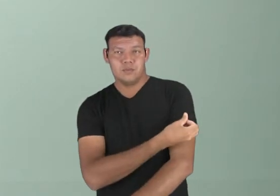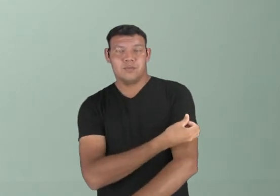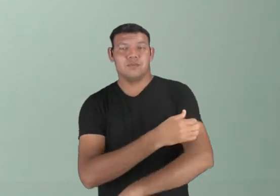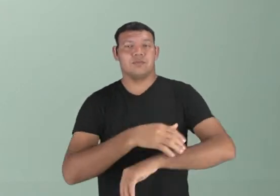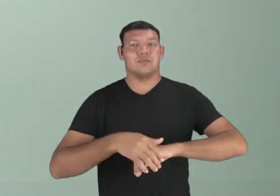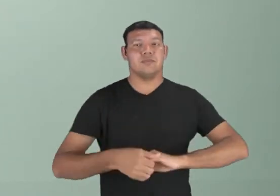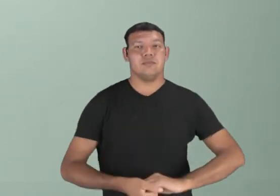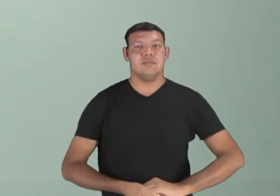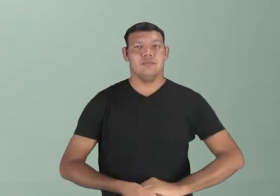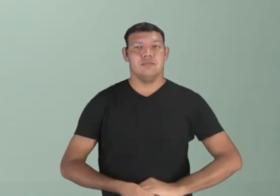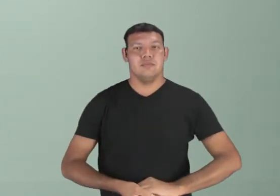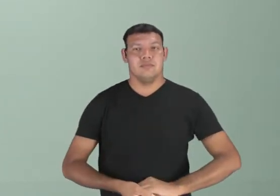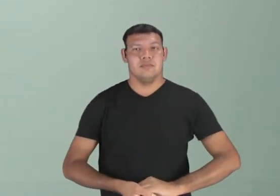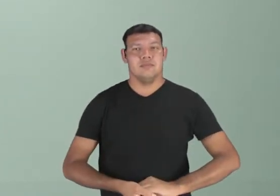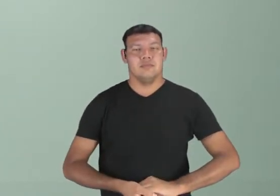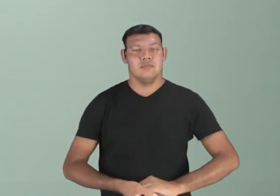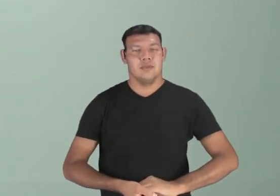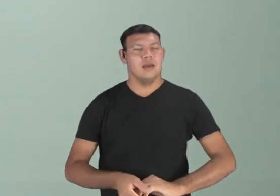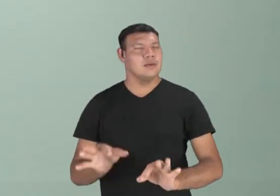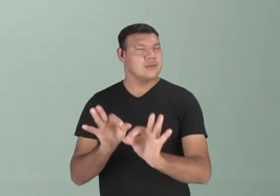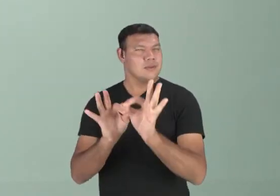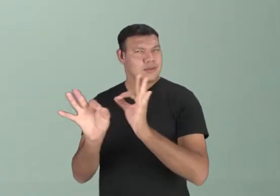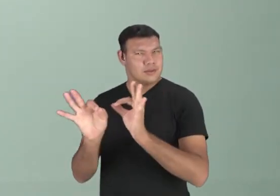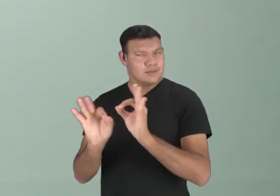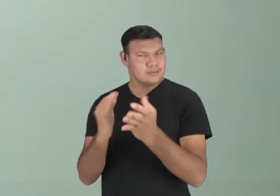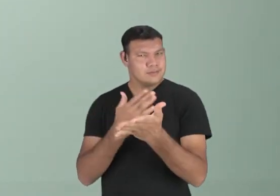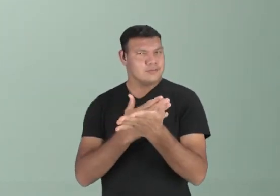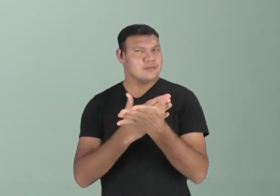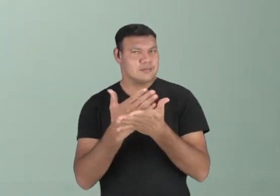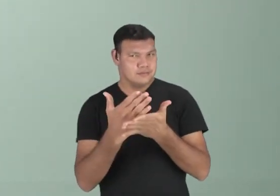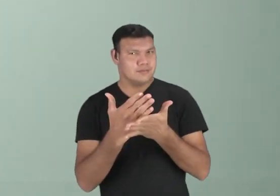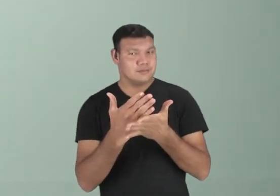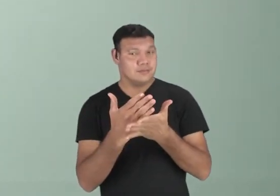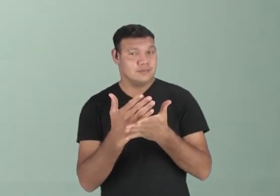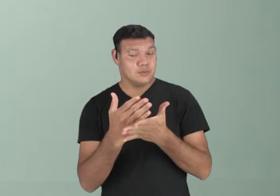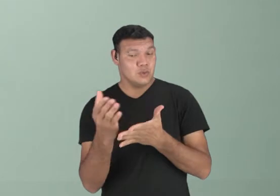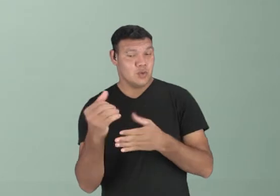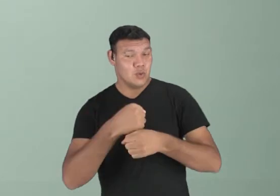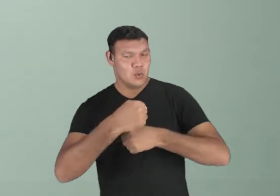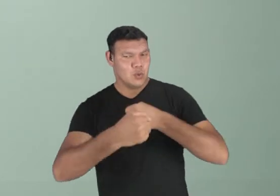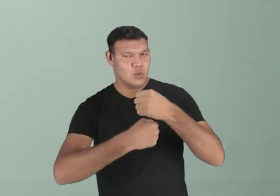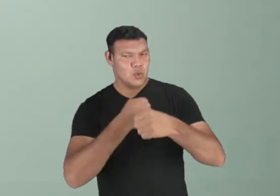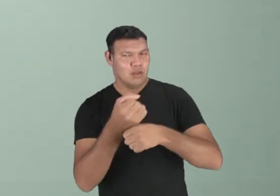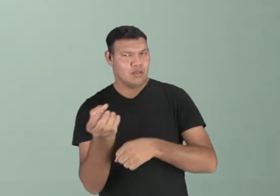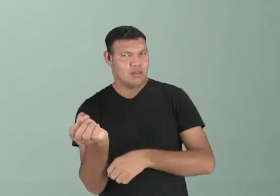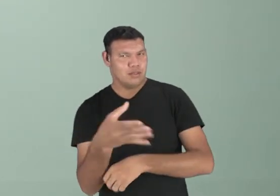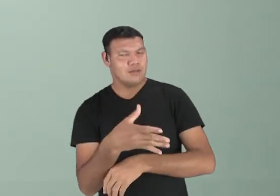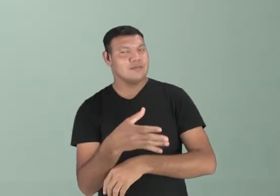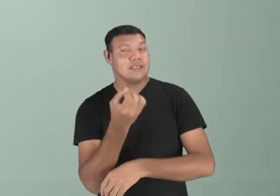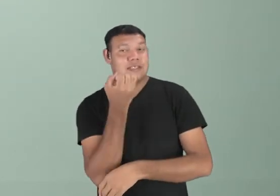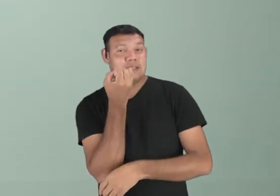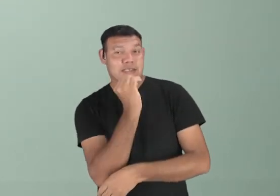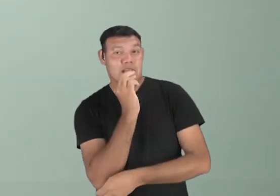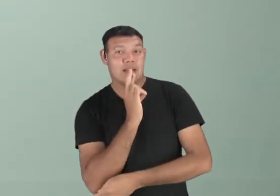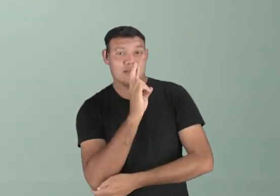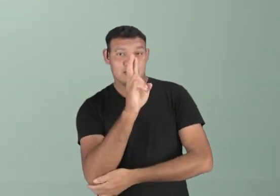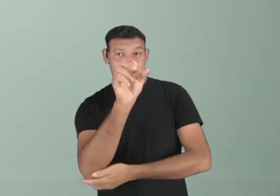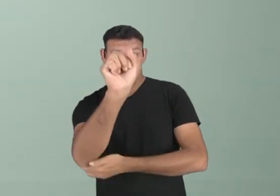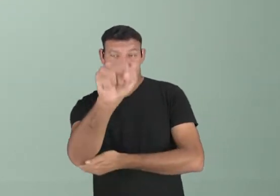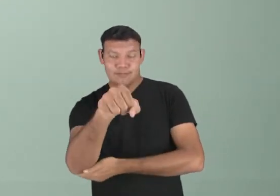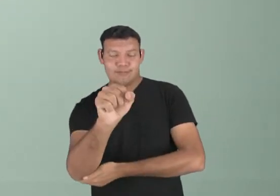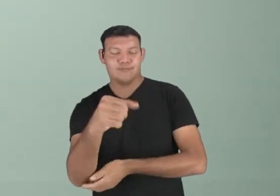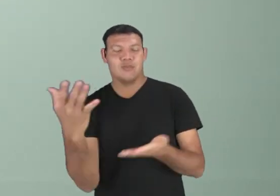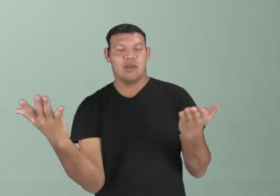ensino fundamental. Você já está pronto para começar o novo ano? Se você diz que sim, vamos primeiro